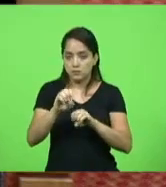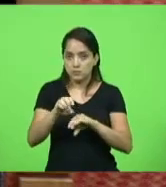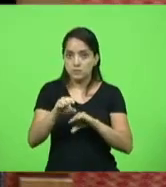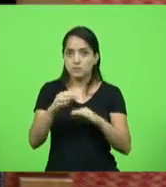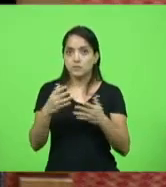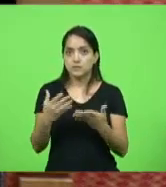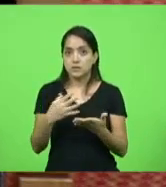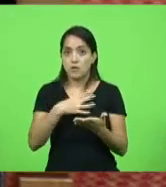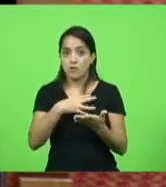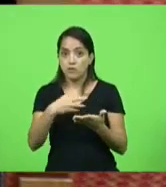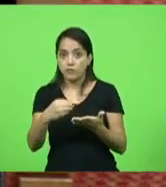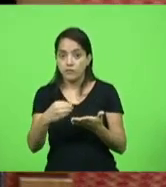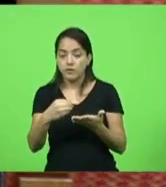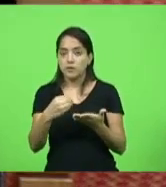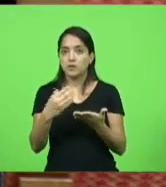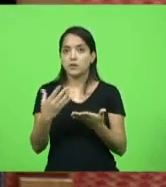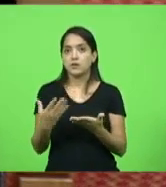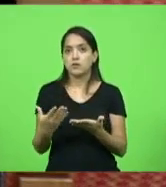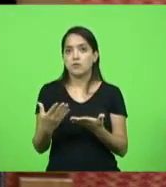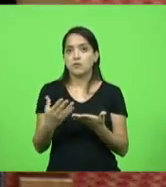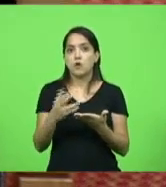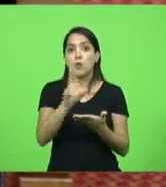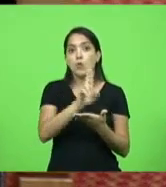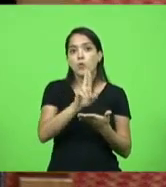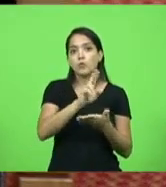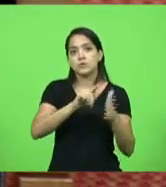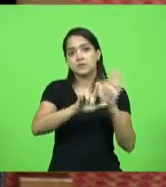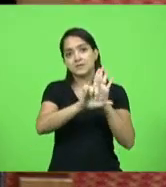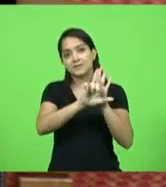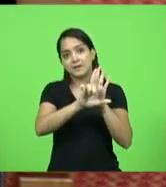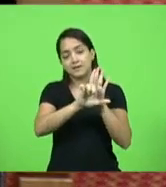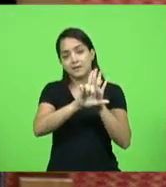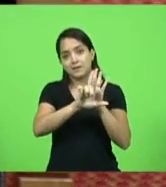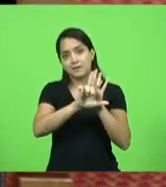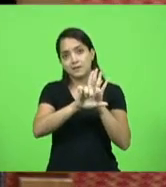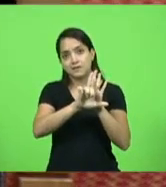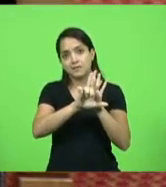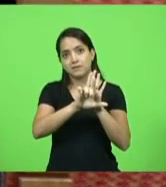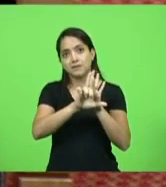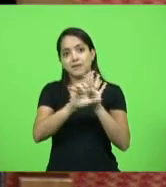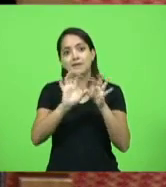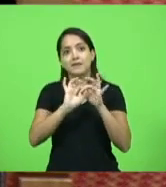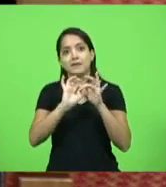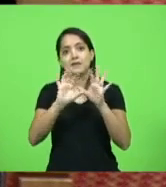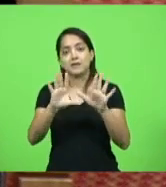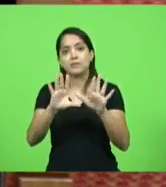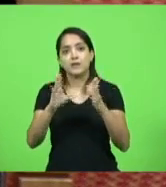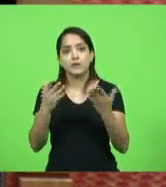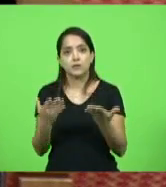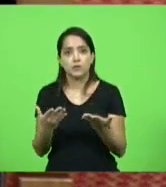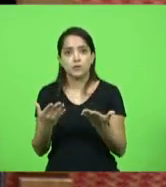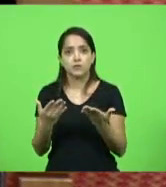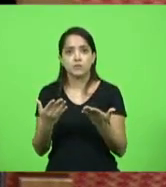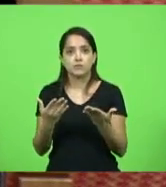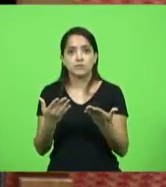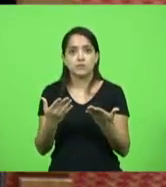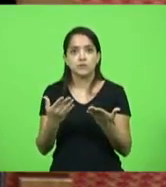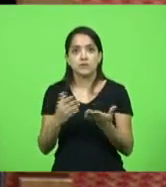filhos, utilizem alguma lei que permitiu algum tipo de